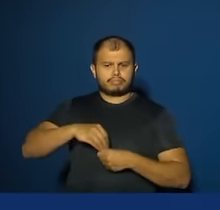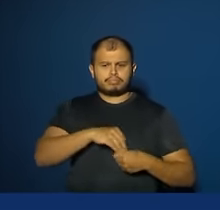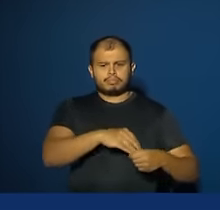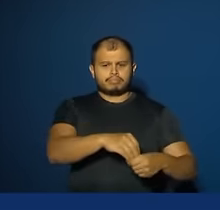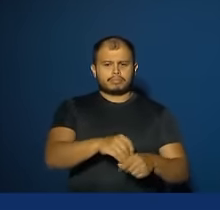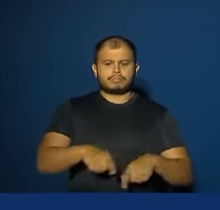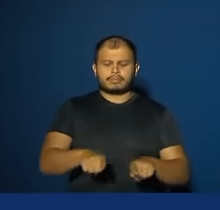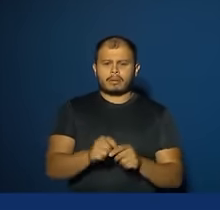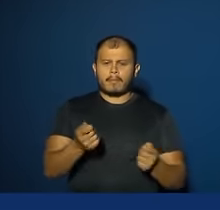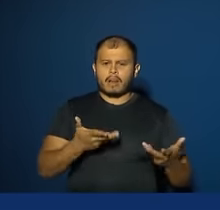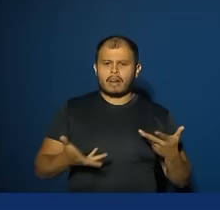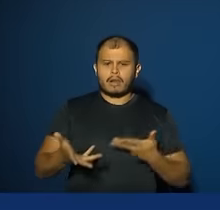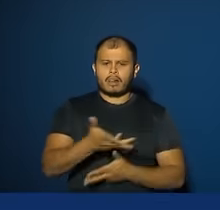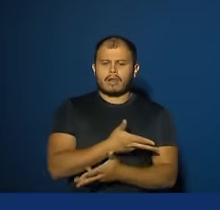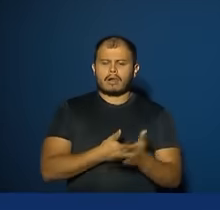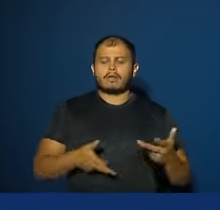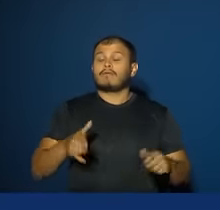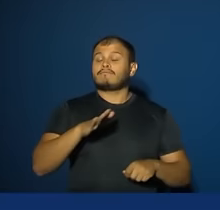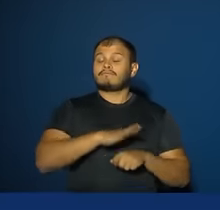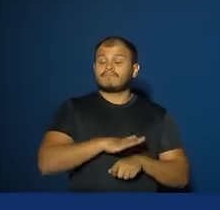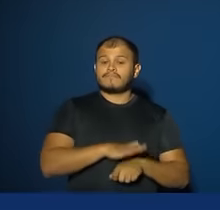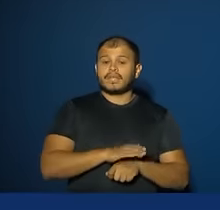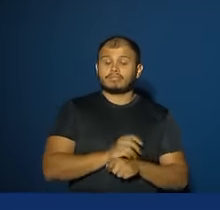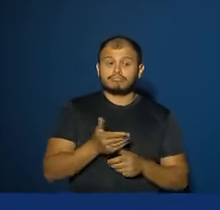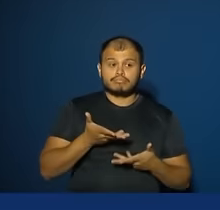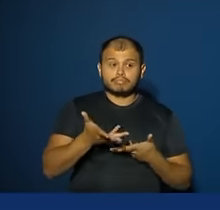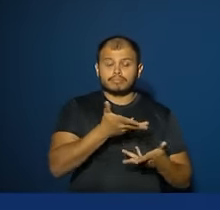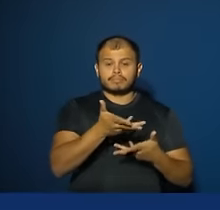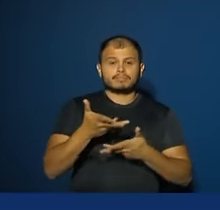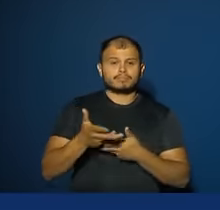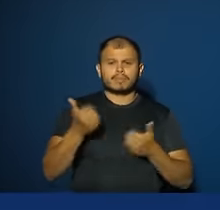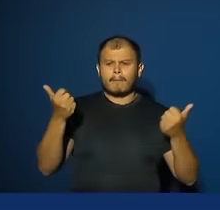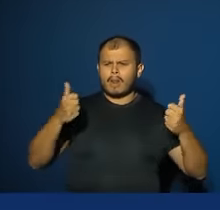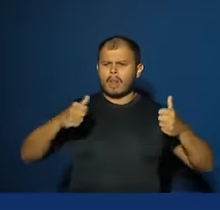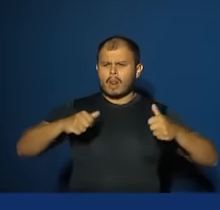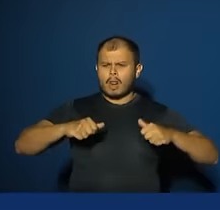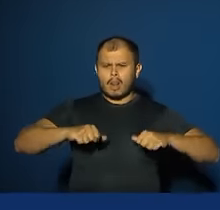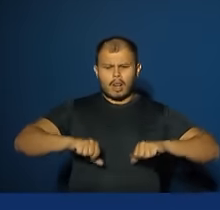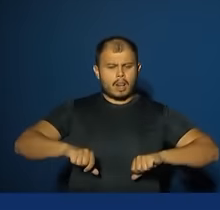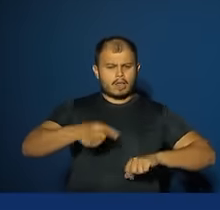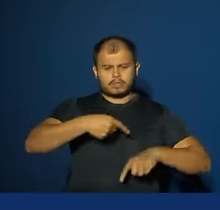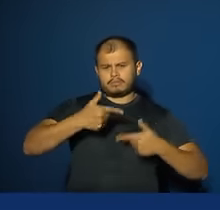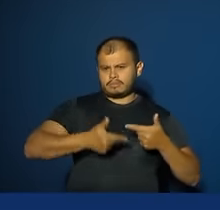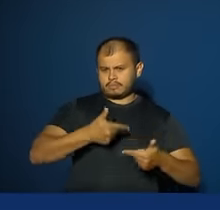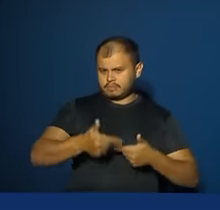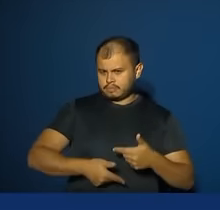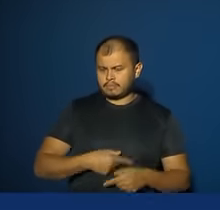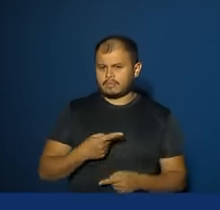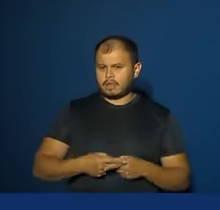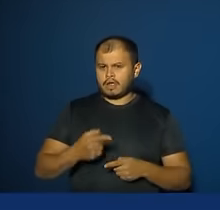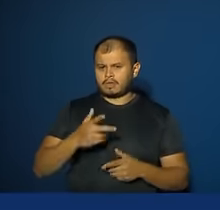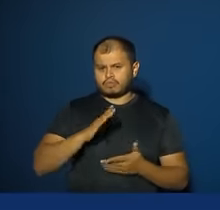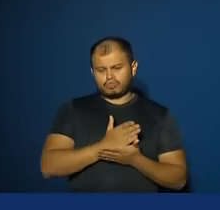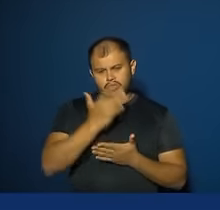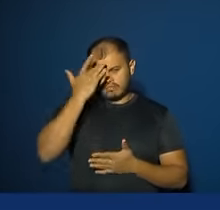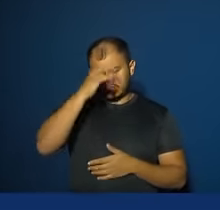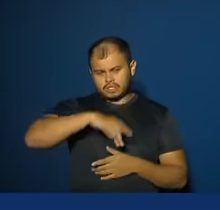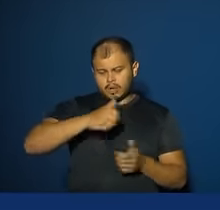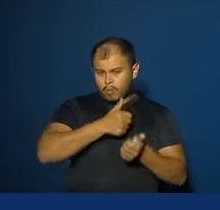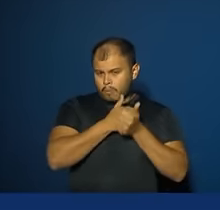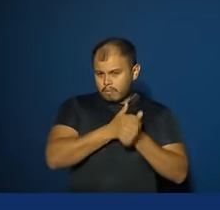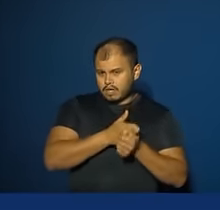incentivados, fez uma dinâmica perversa na nossa indústria. Para vocês terem uma ideia, eu acho que muitos de vocês acompanham,